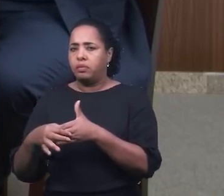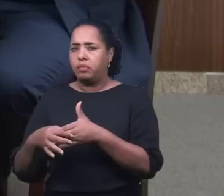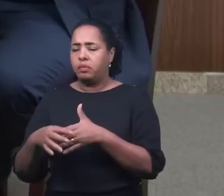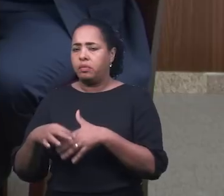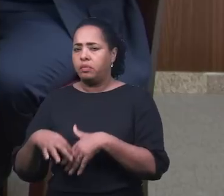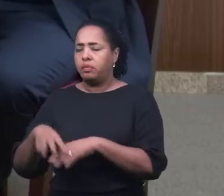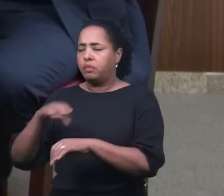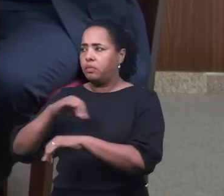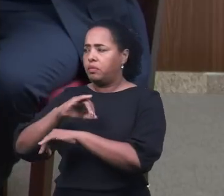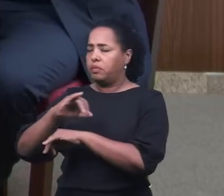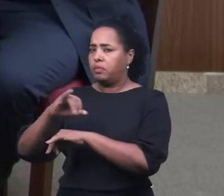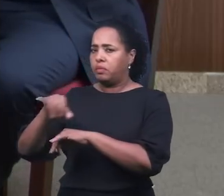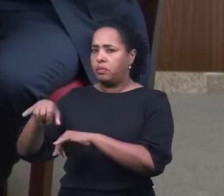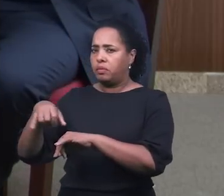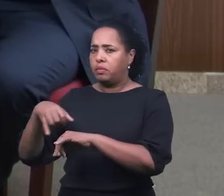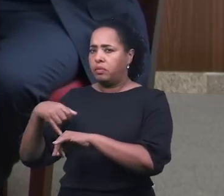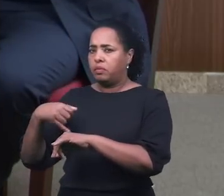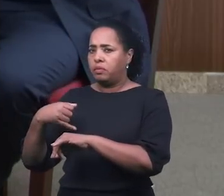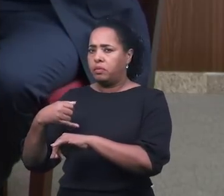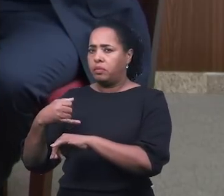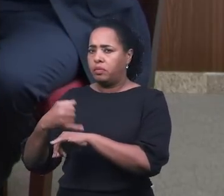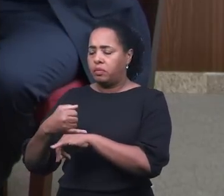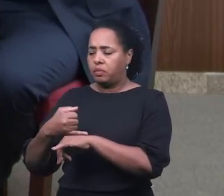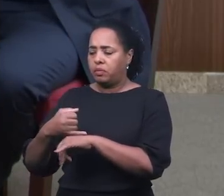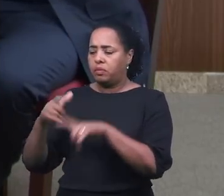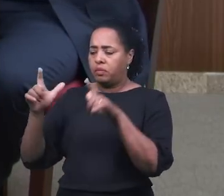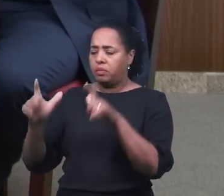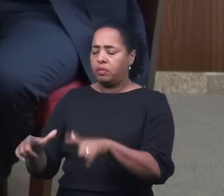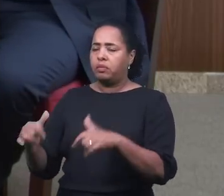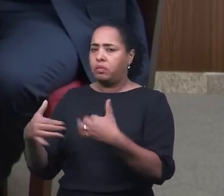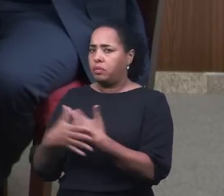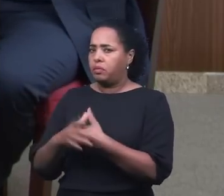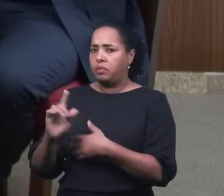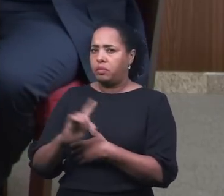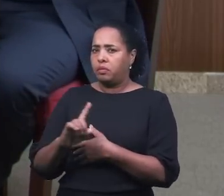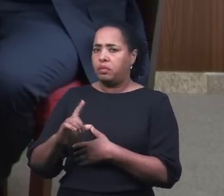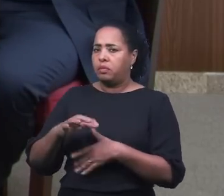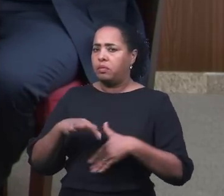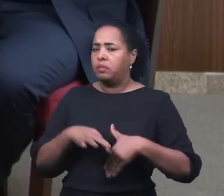não mais para Jerusalém física, a cidade,